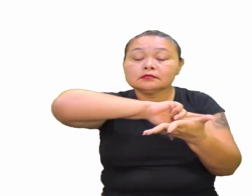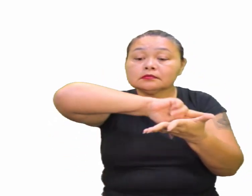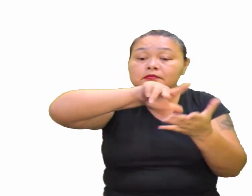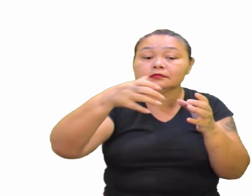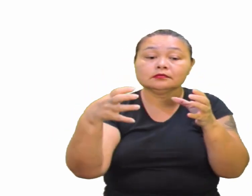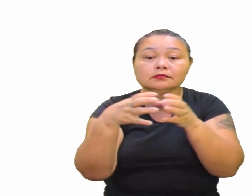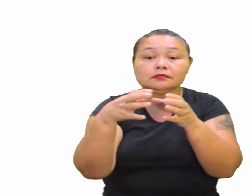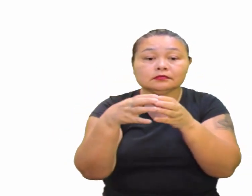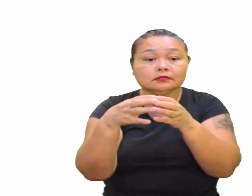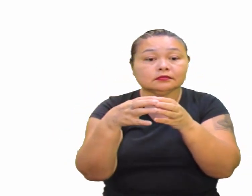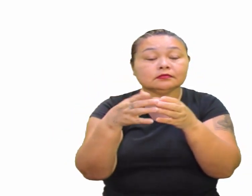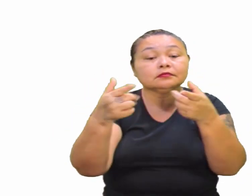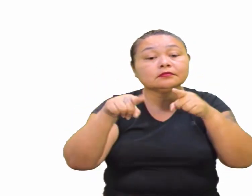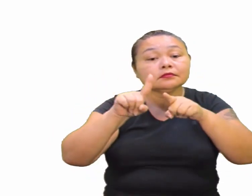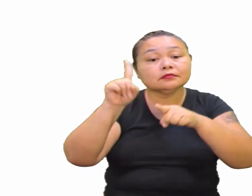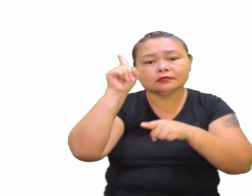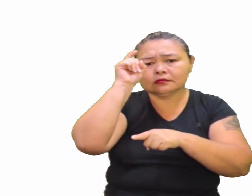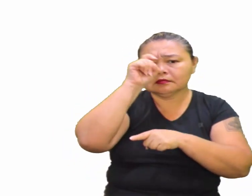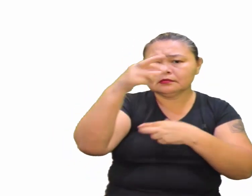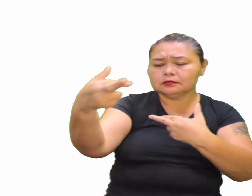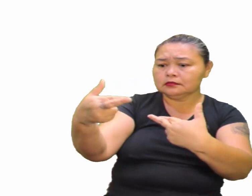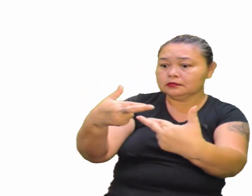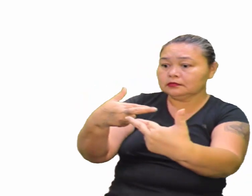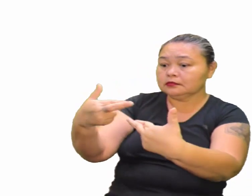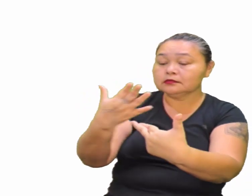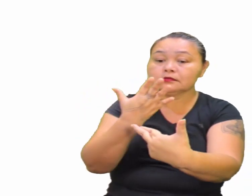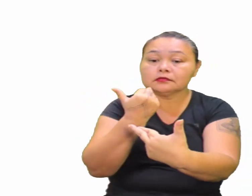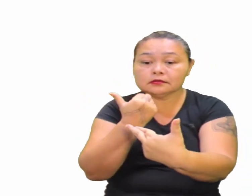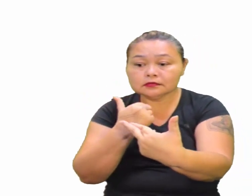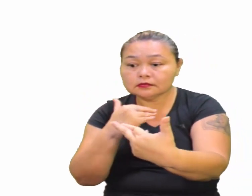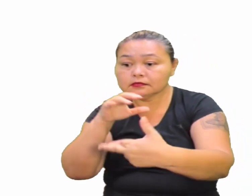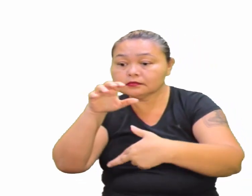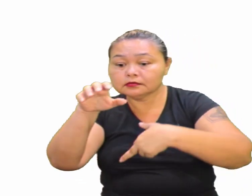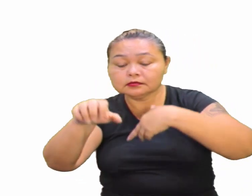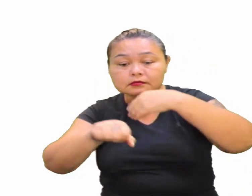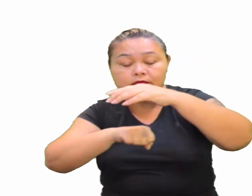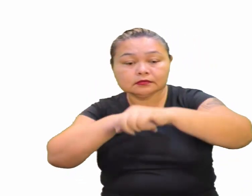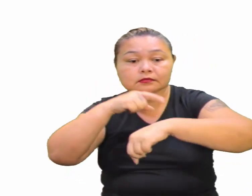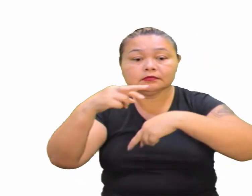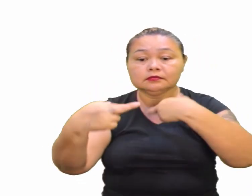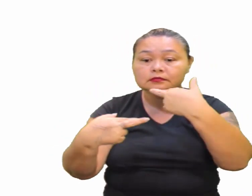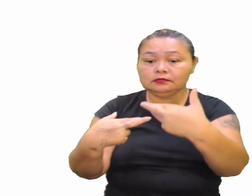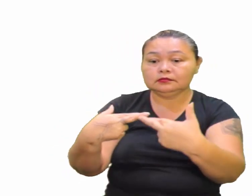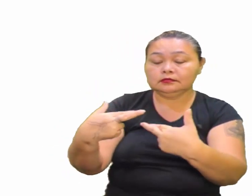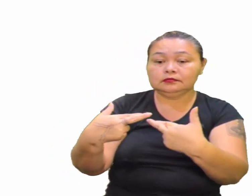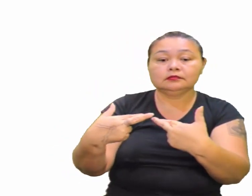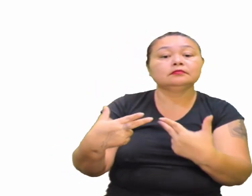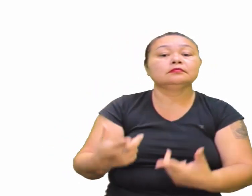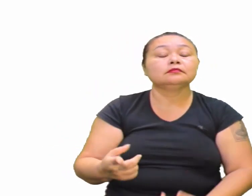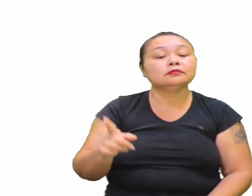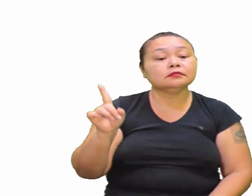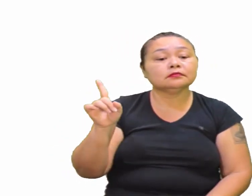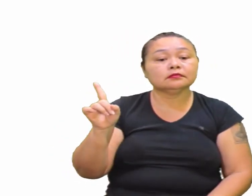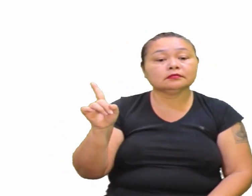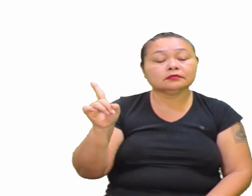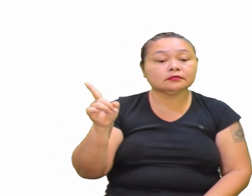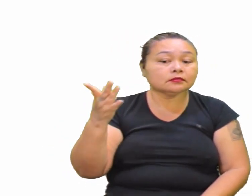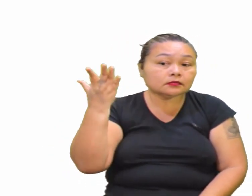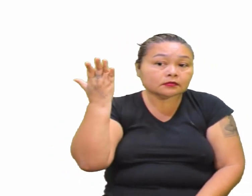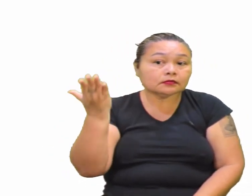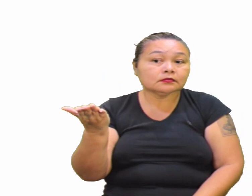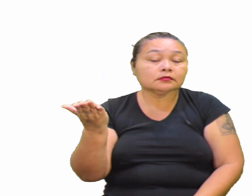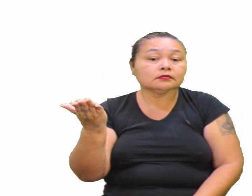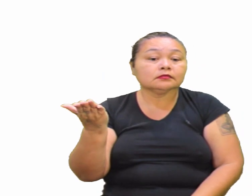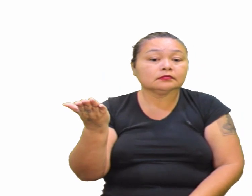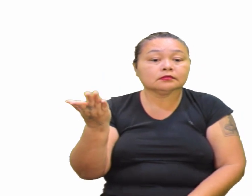aumento da variedade de espécies e da complexidade das relações alimentares, né? Então é isso